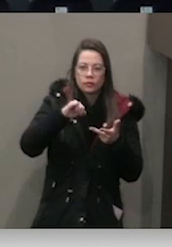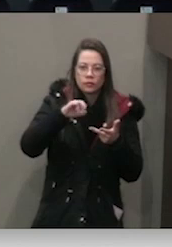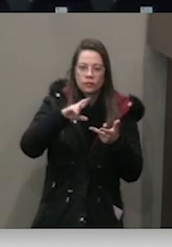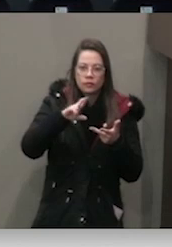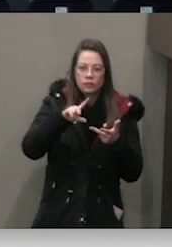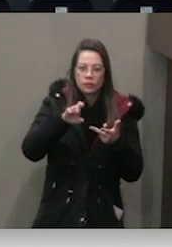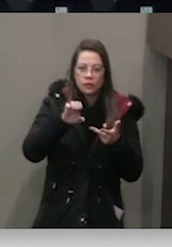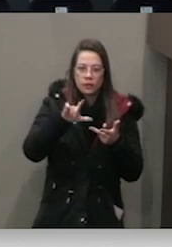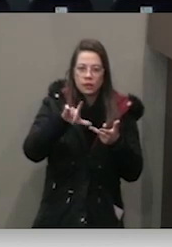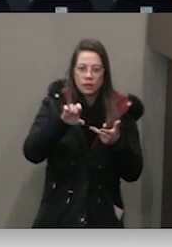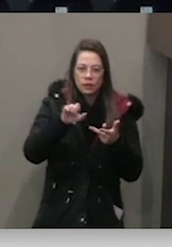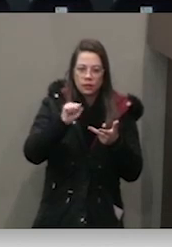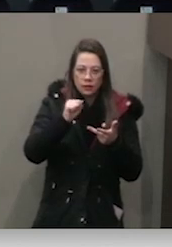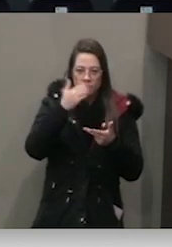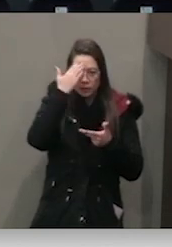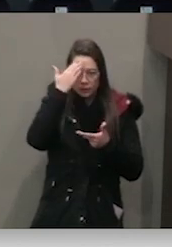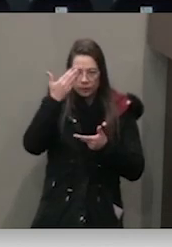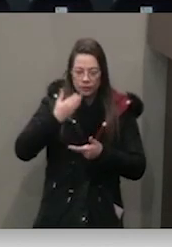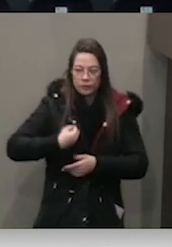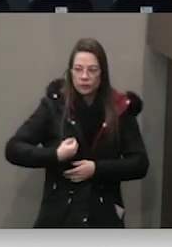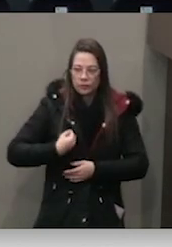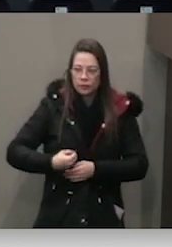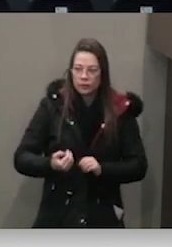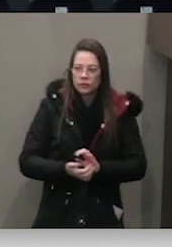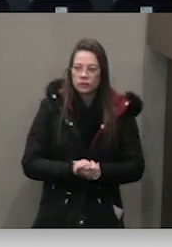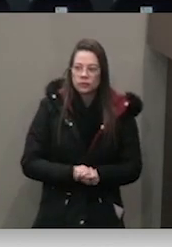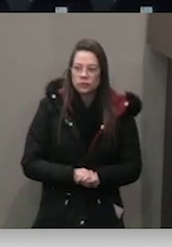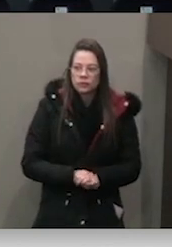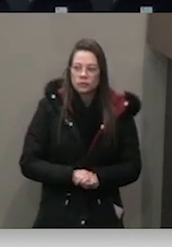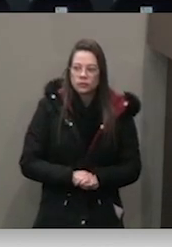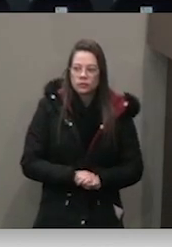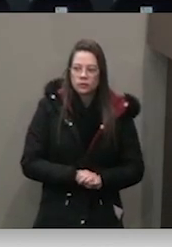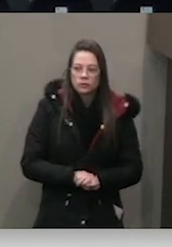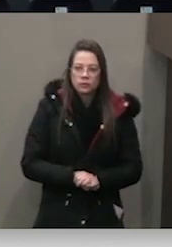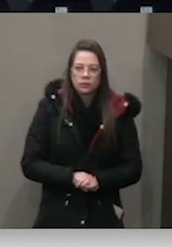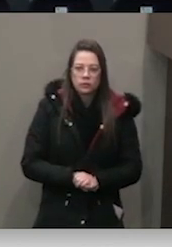vereador Meirelles. Obrigado pela presença.